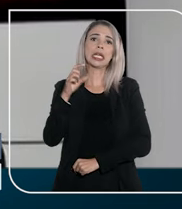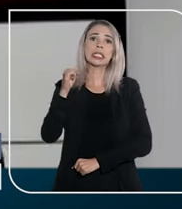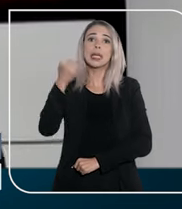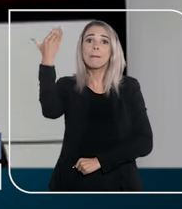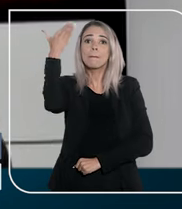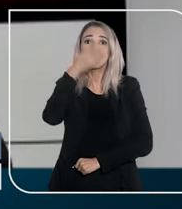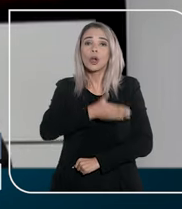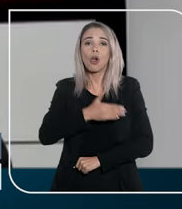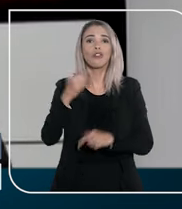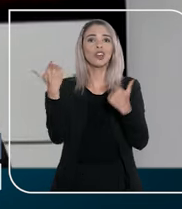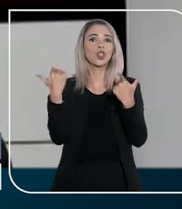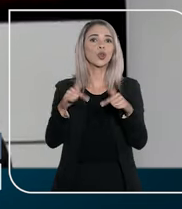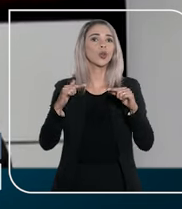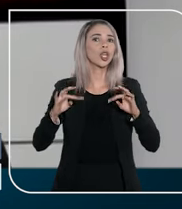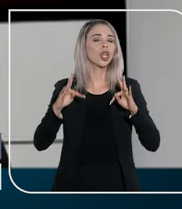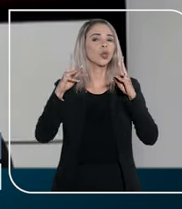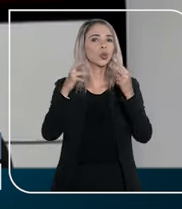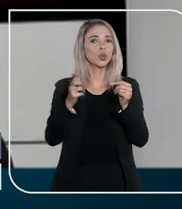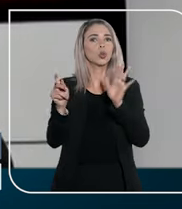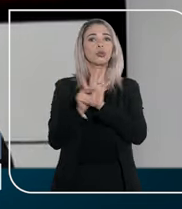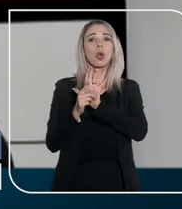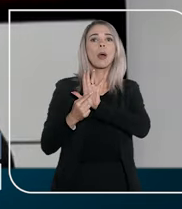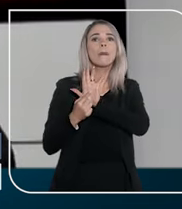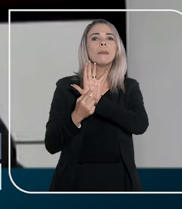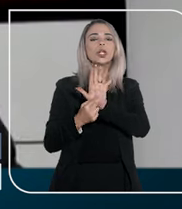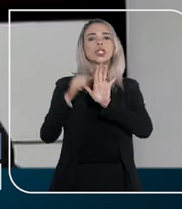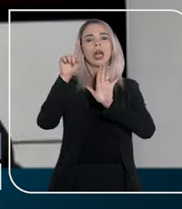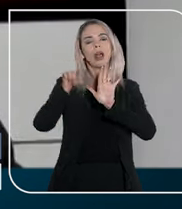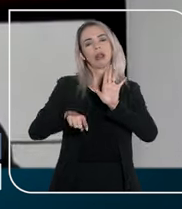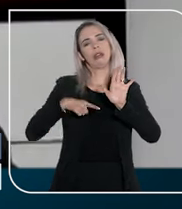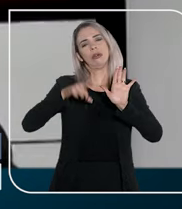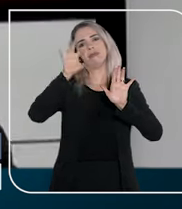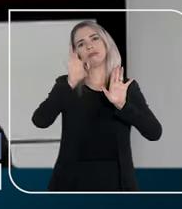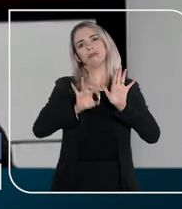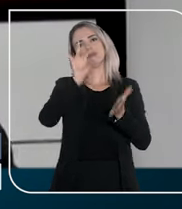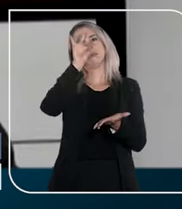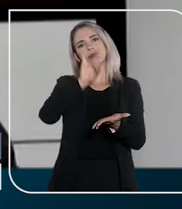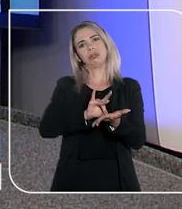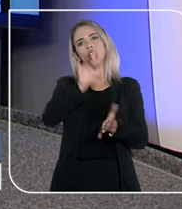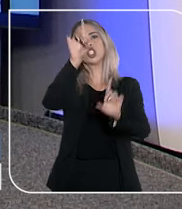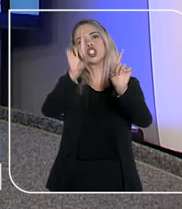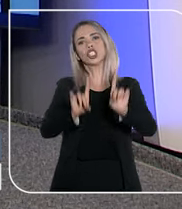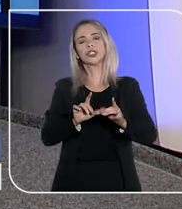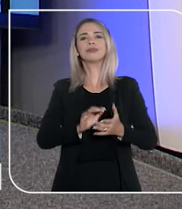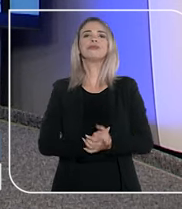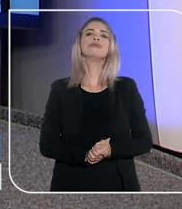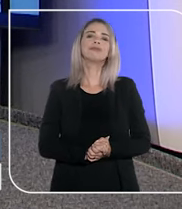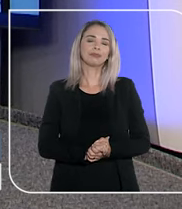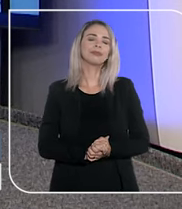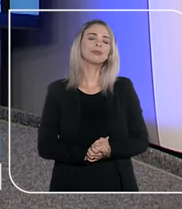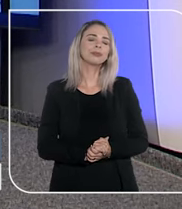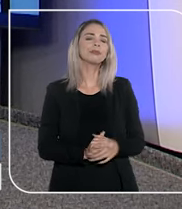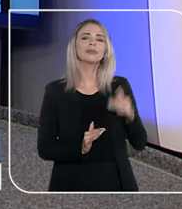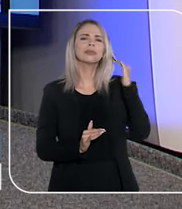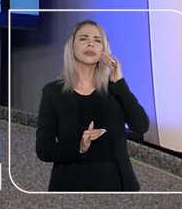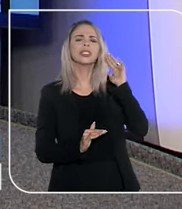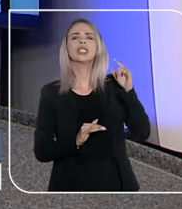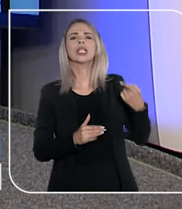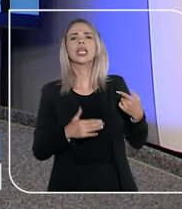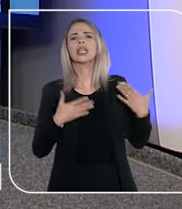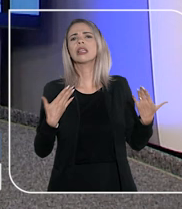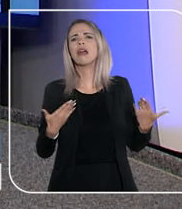plano, contundentes e aptas a demonstrar a liquidez e certeza desse direito. Uhum. Doutor Fábio, e haveria algum